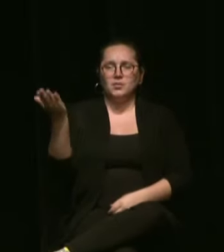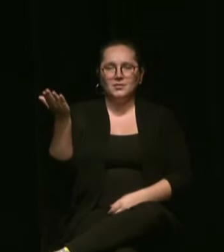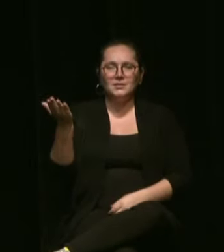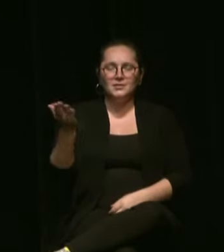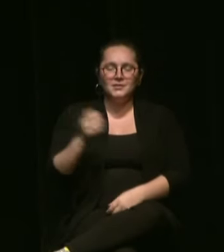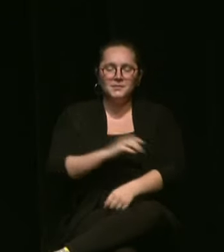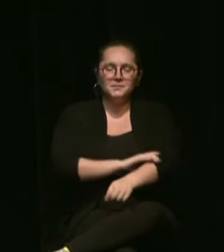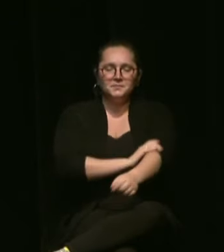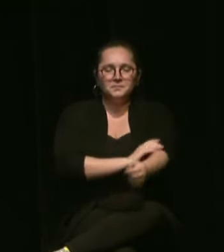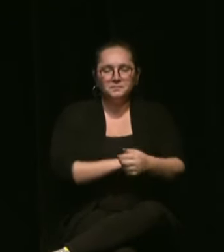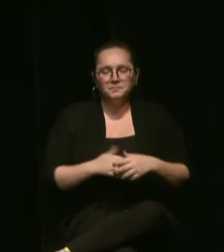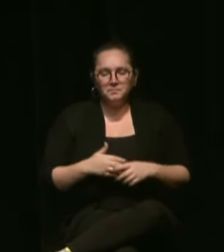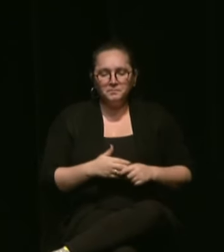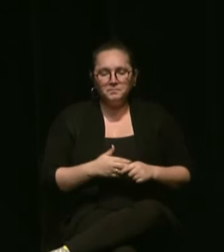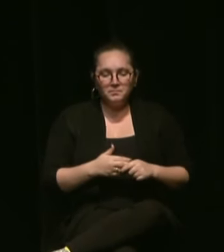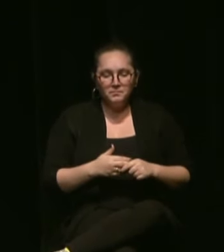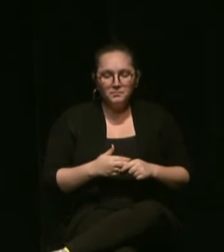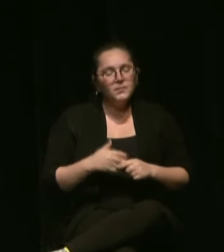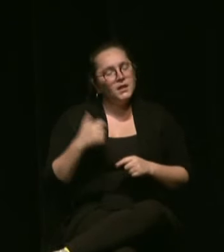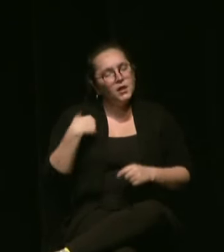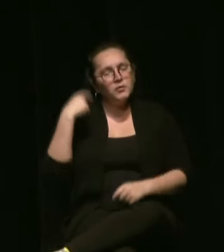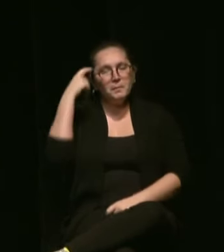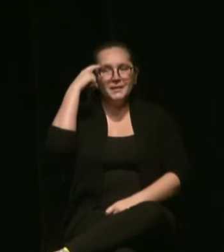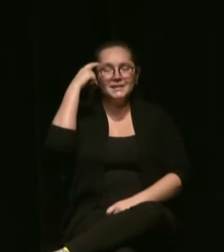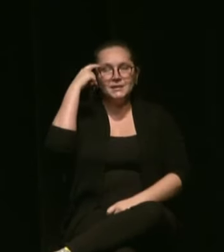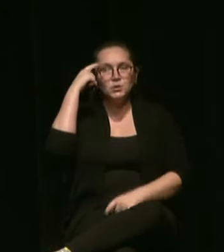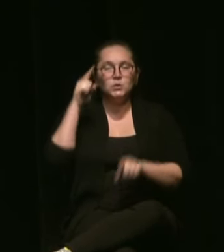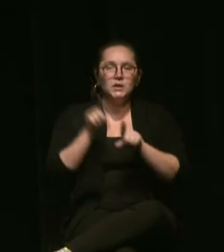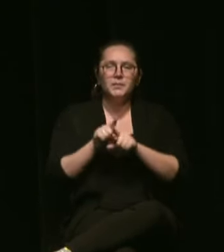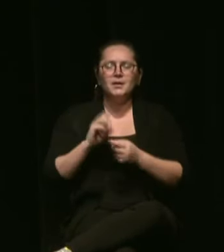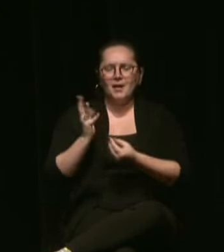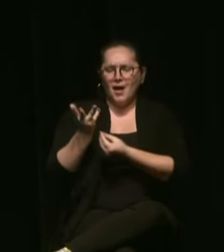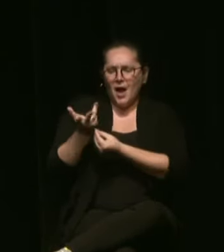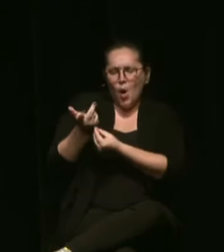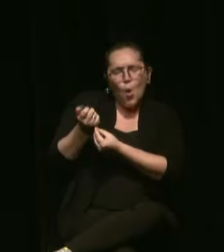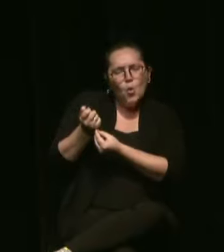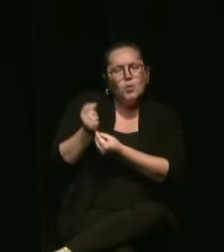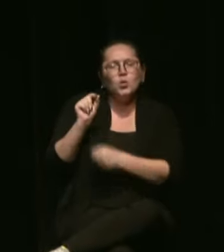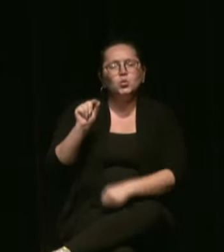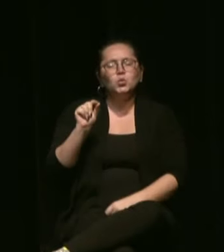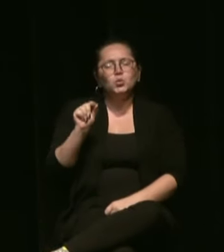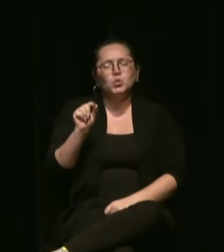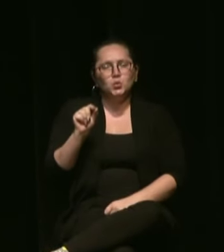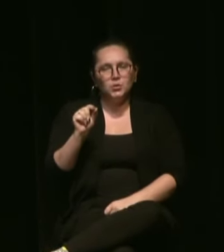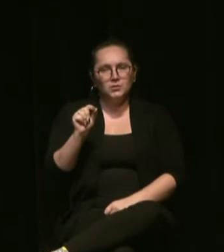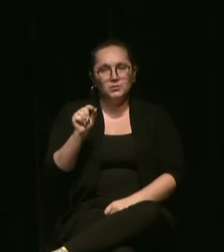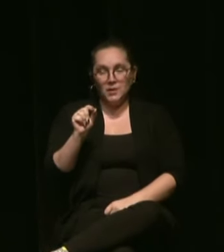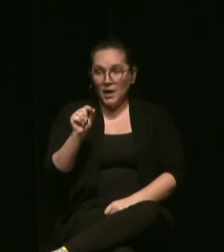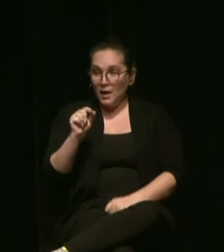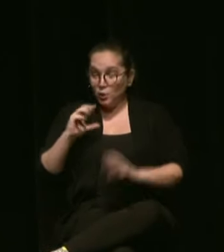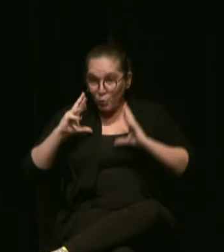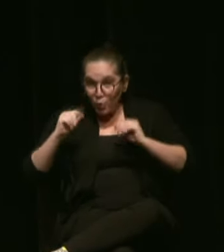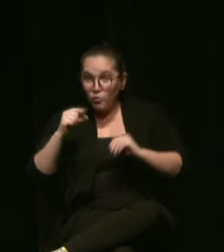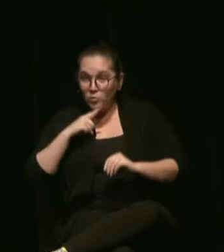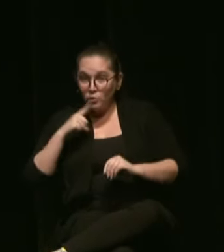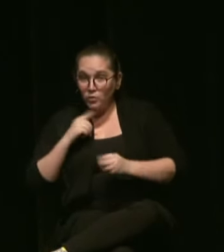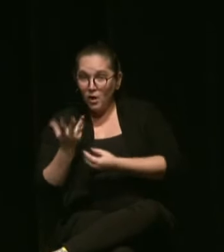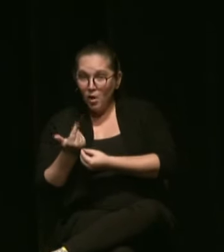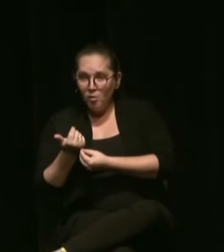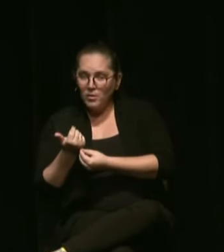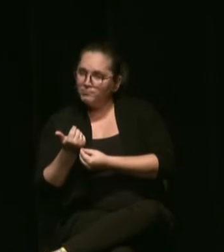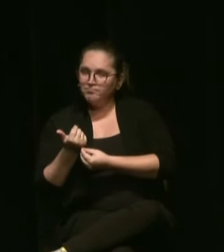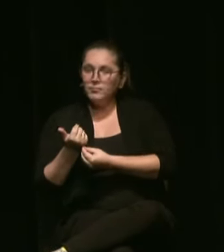Durante muito tempo, eu também tentei pensar o que, que é uma obra. Né? Se fulano tem uma obra. Nem todo mundo tem uma obra. Acho que o Coutinho tem uma